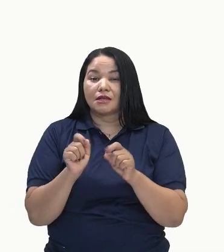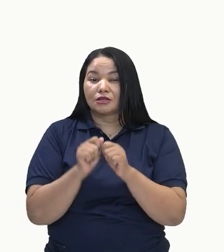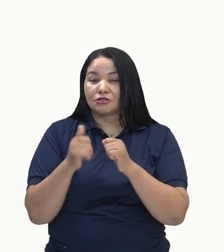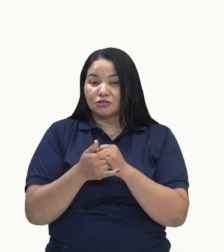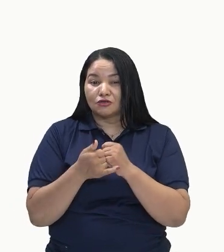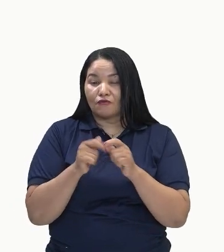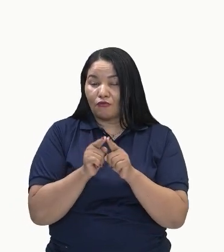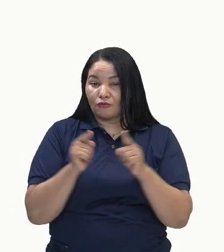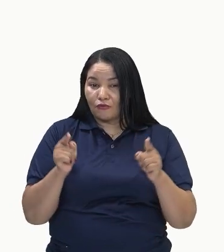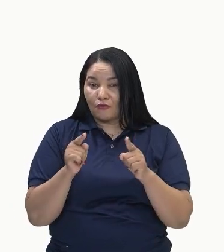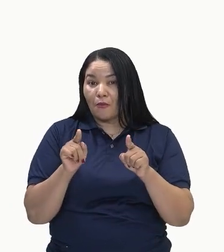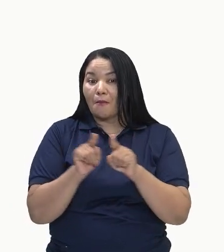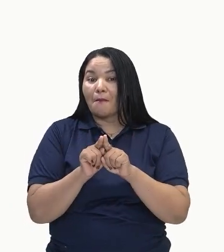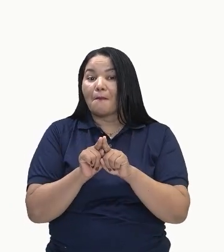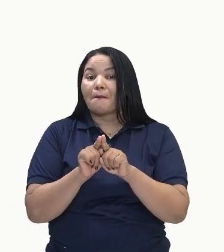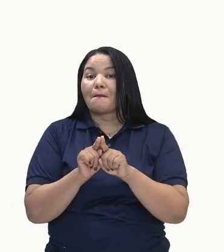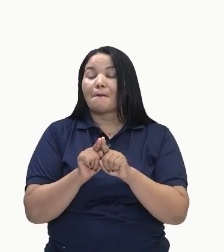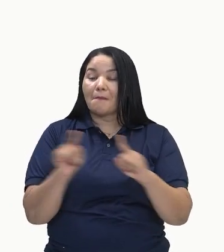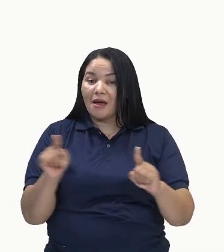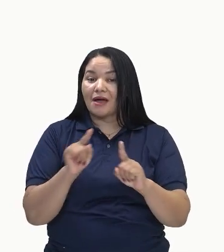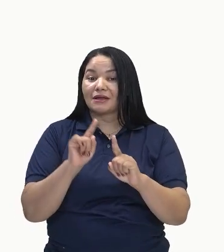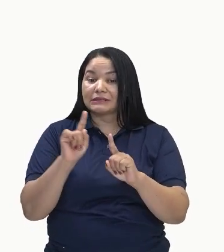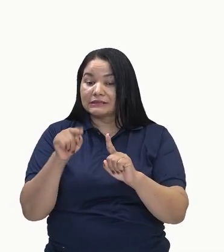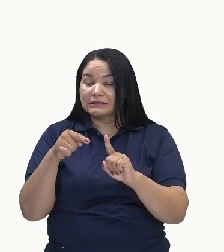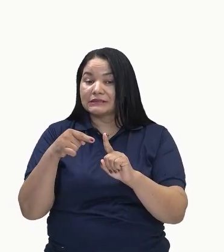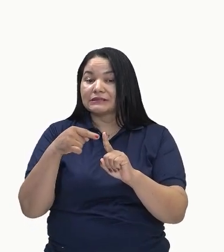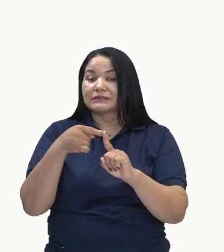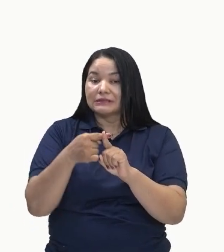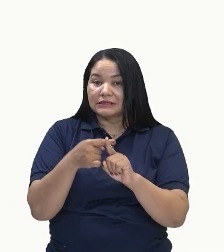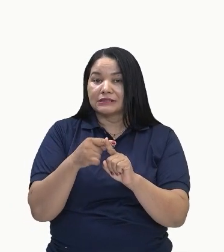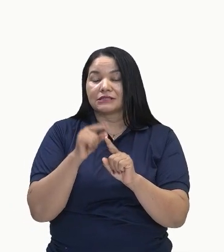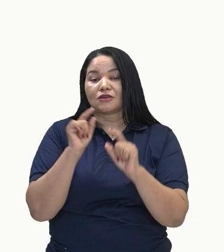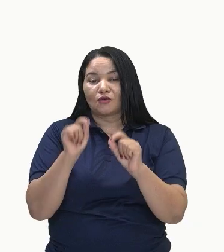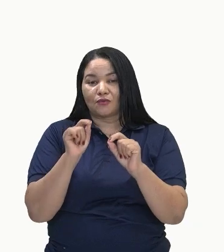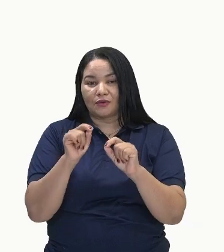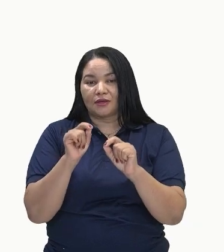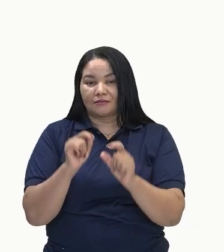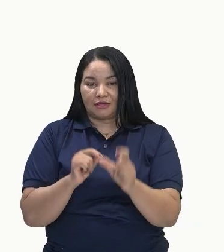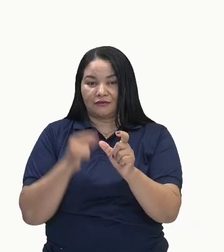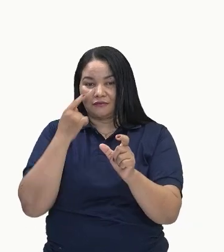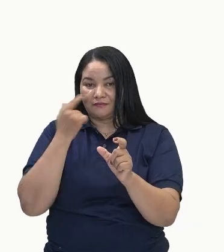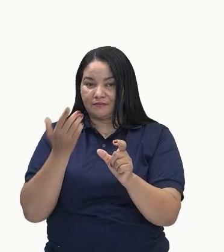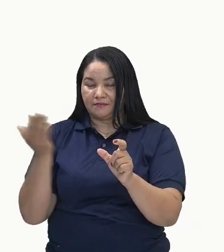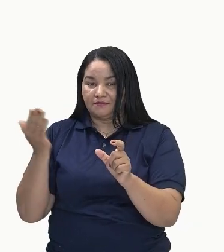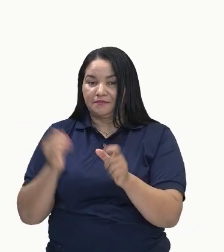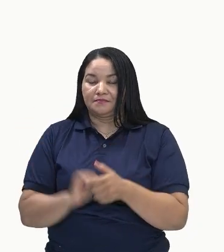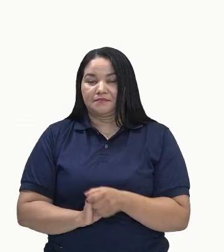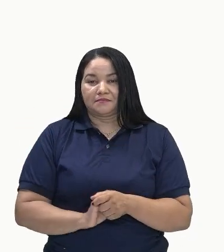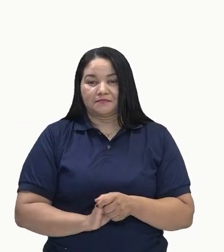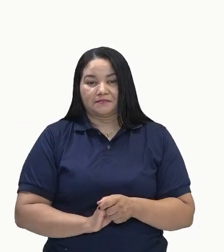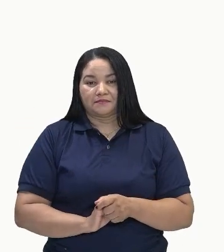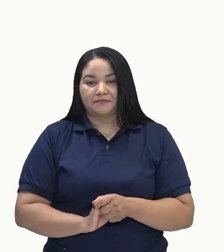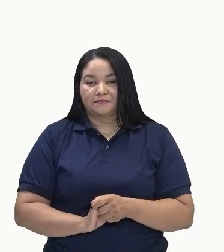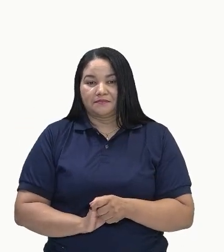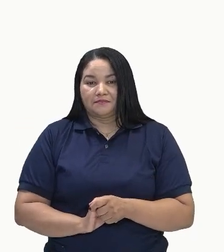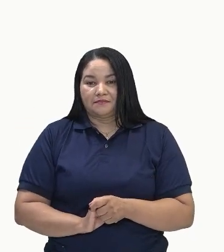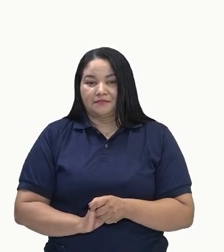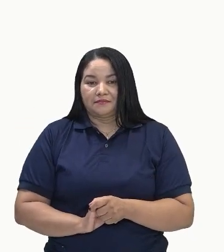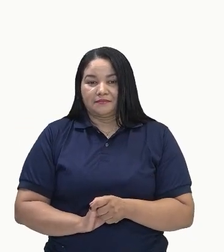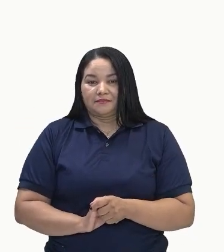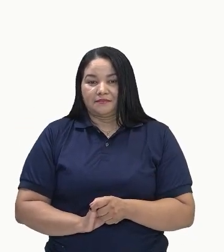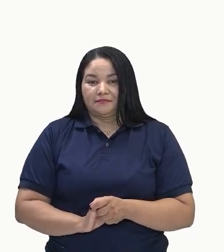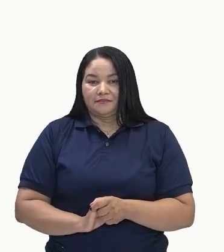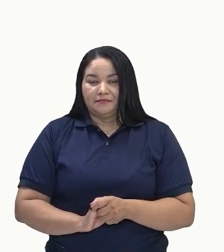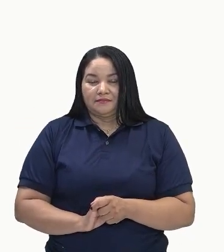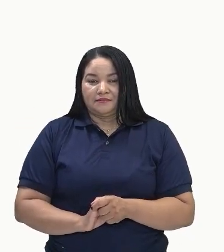mas eu vou acrescentar no início the most. Então, for long adjectives, para adjetivos longos, aí aqui a explicação: